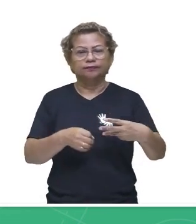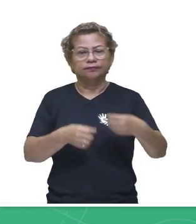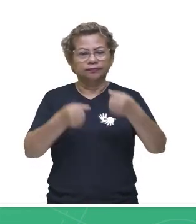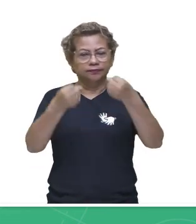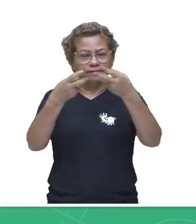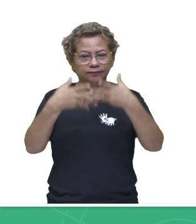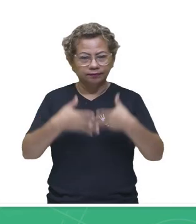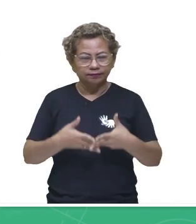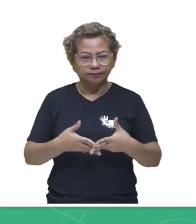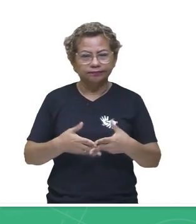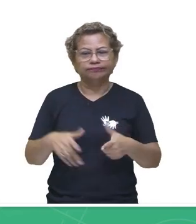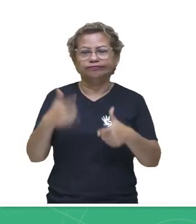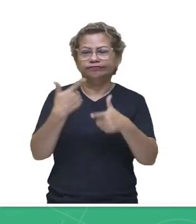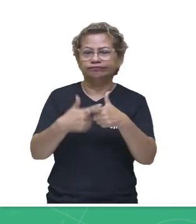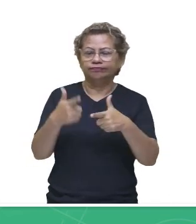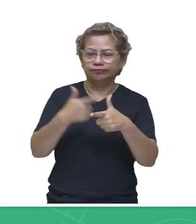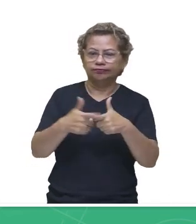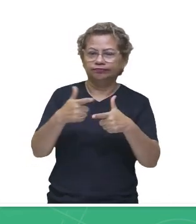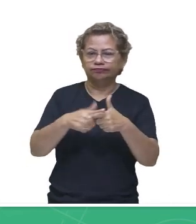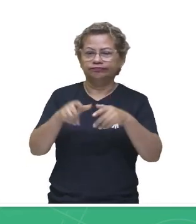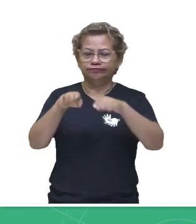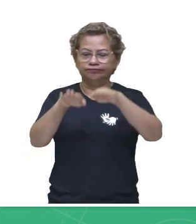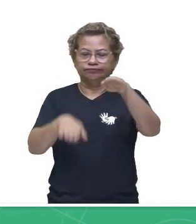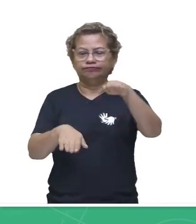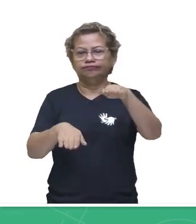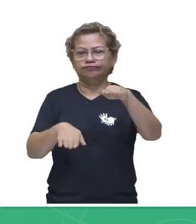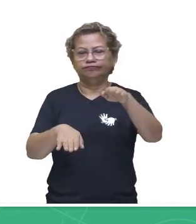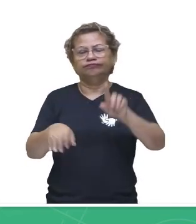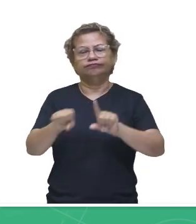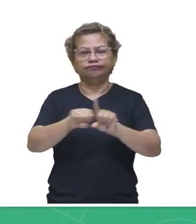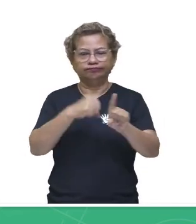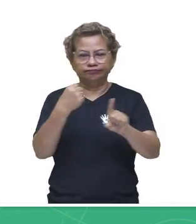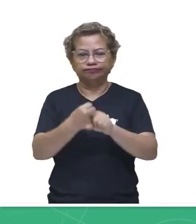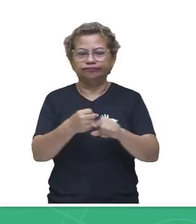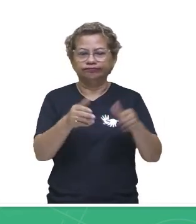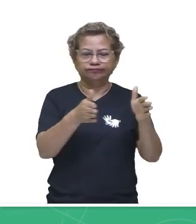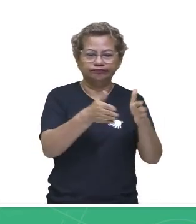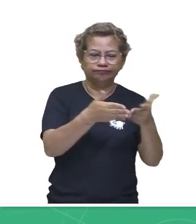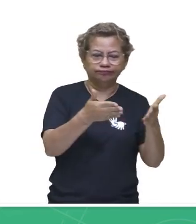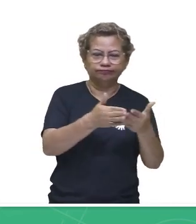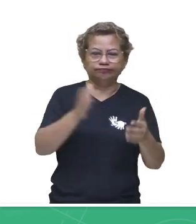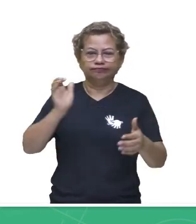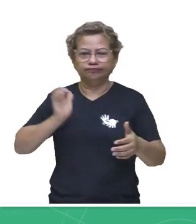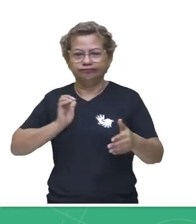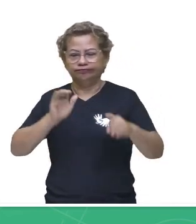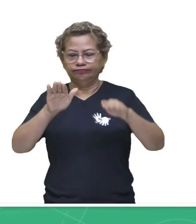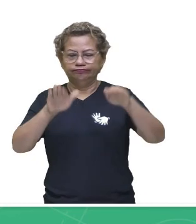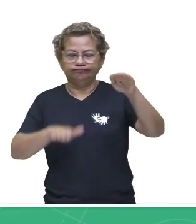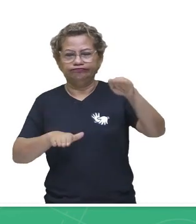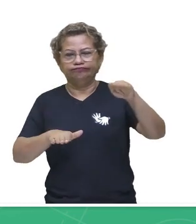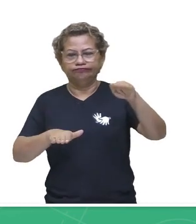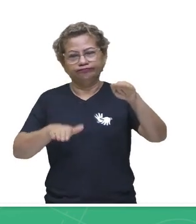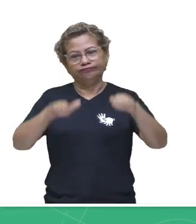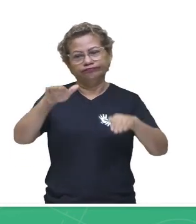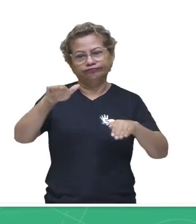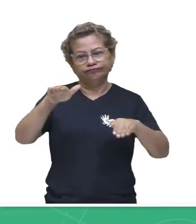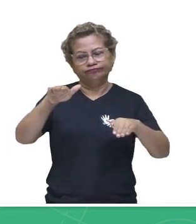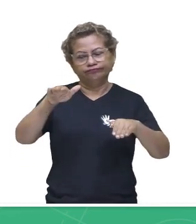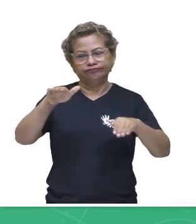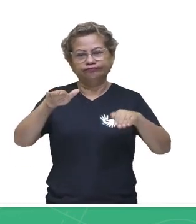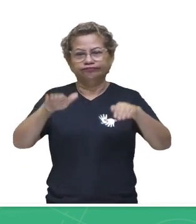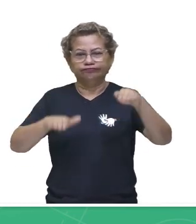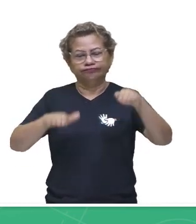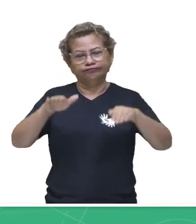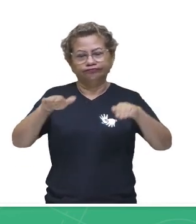social mundial e também que afeta o nosso país, certo? Muito bem. Vamos então,